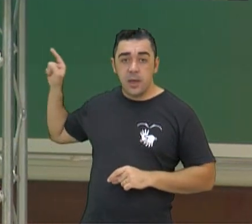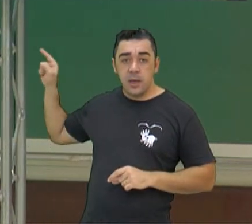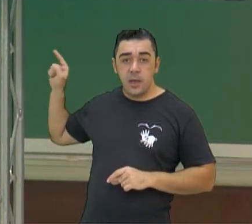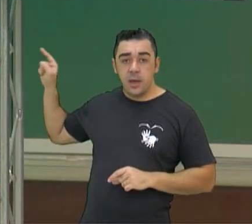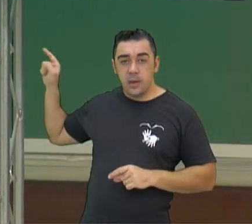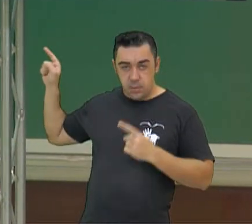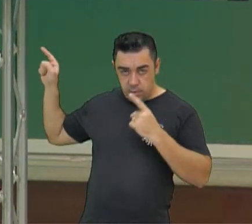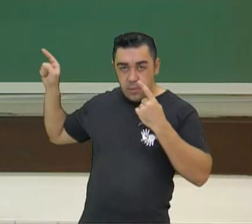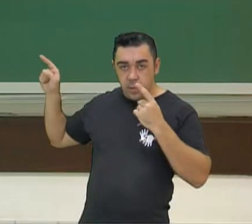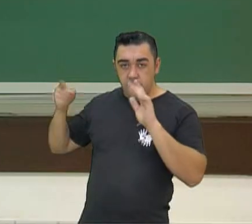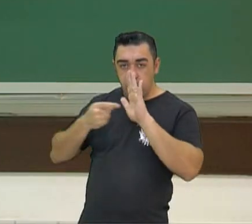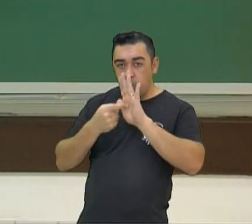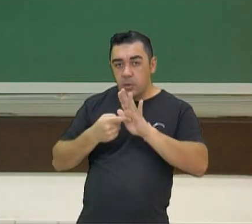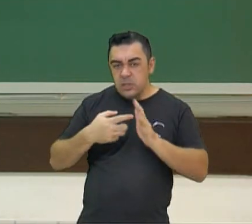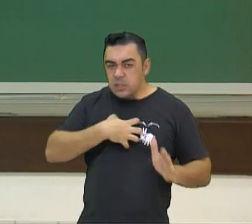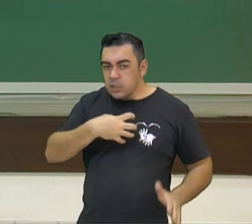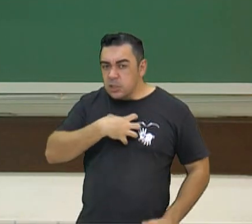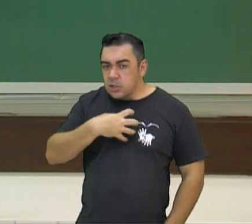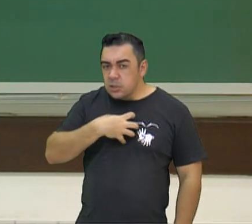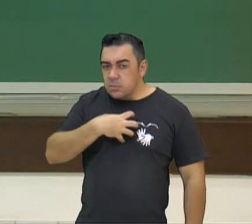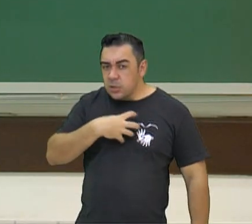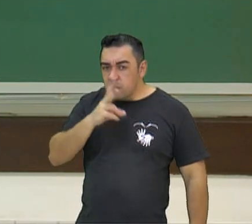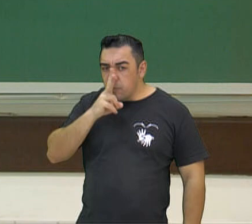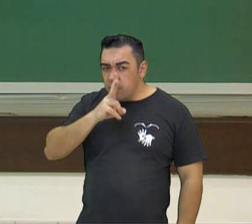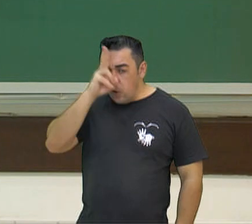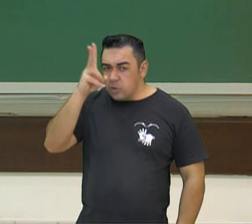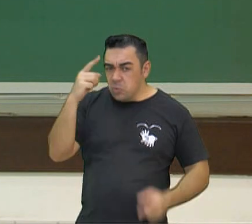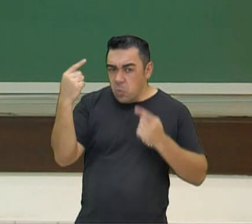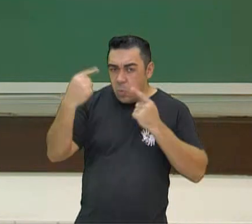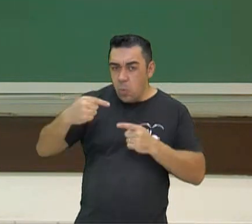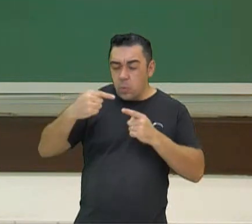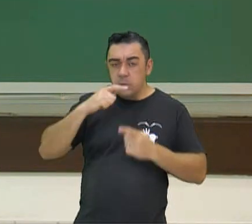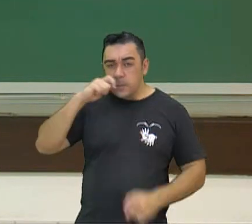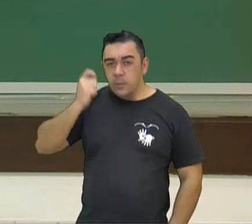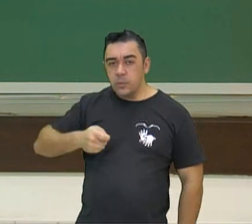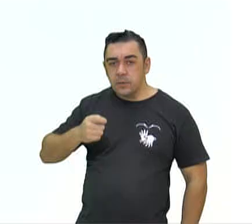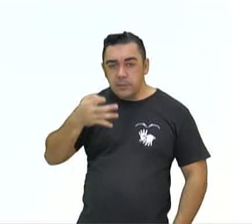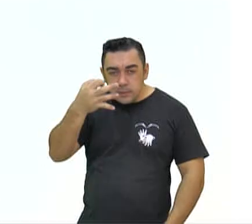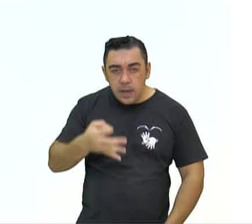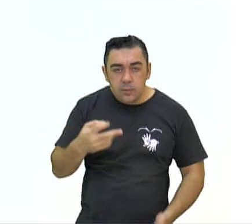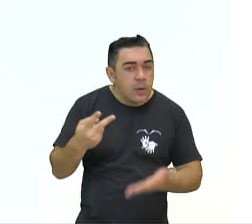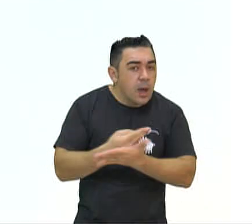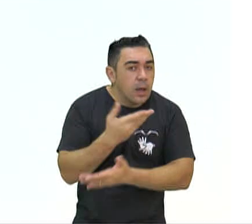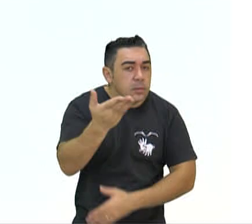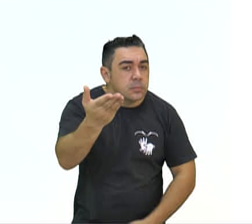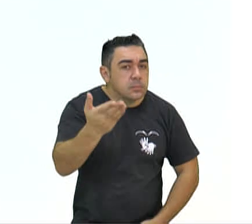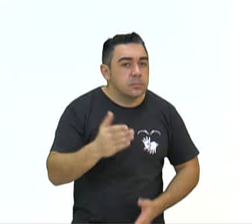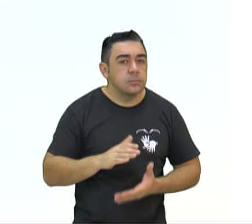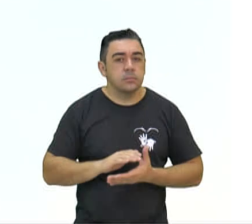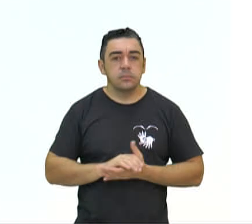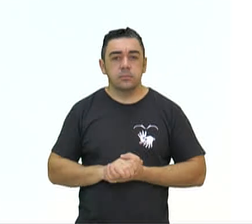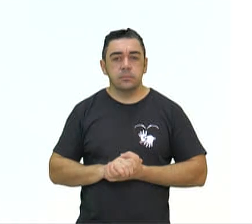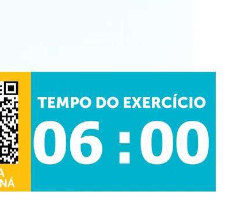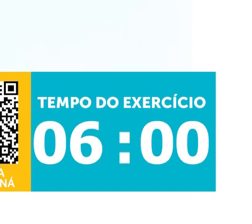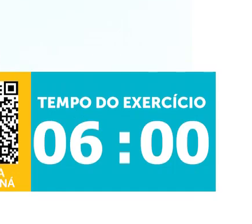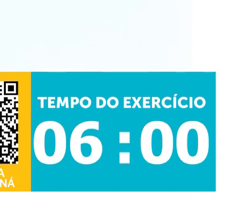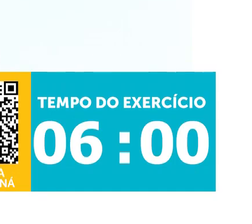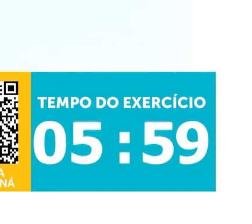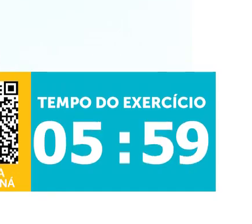forte sentimento contra a Rússia, certo ou errado?